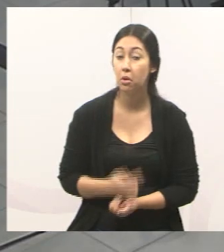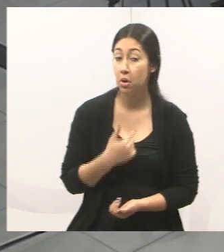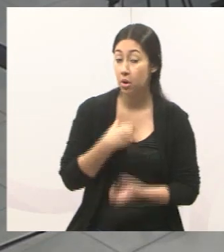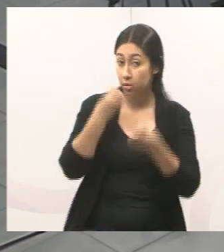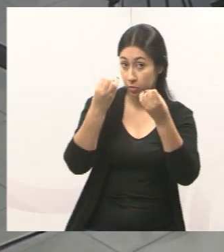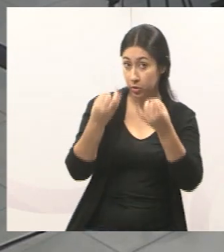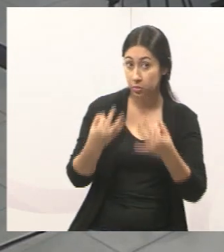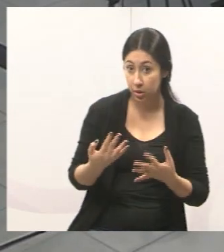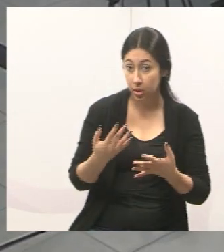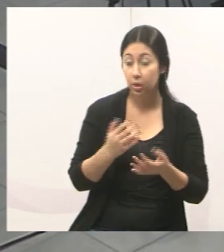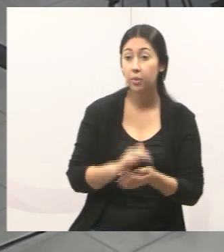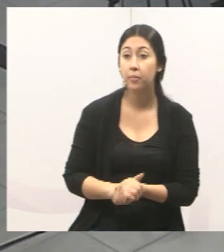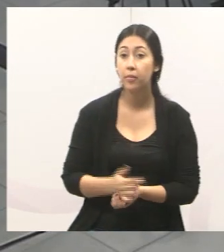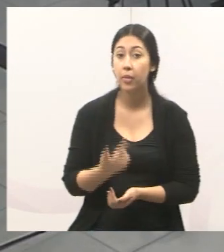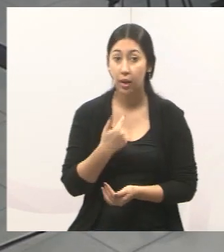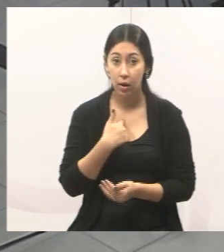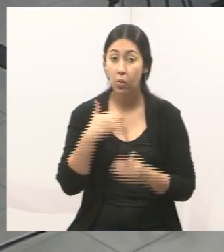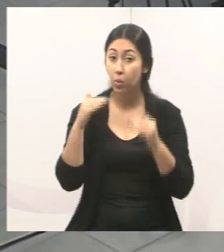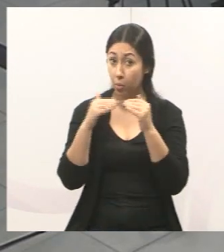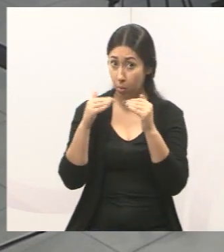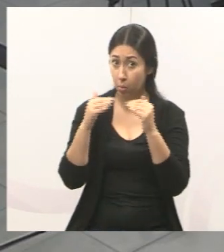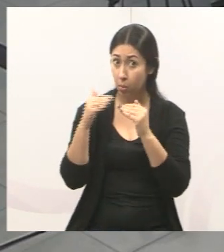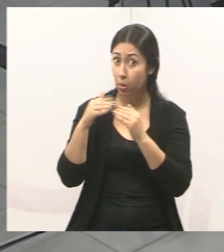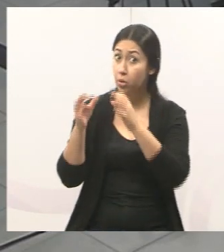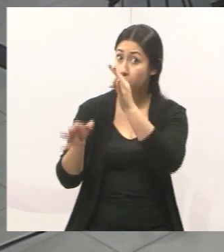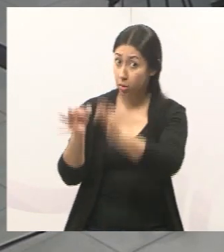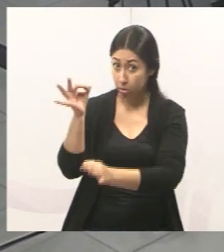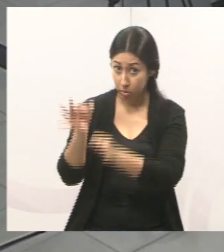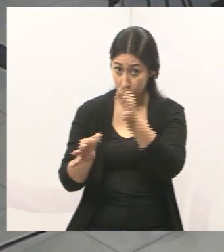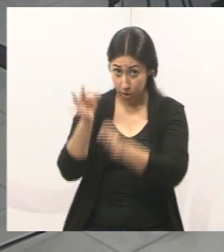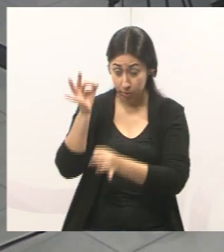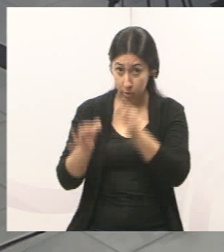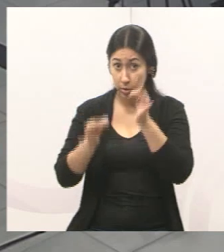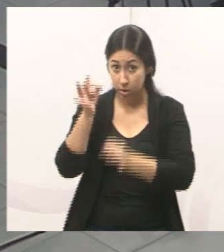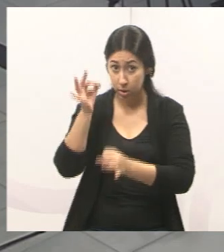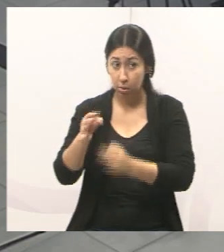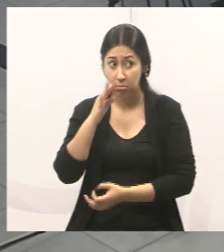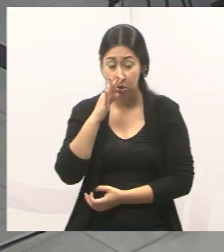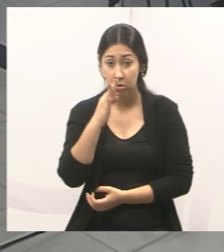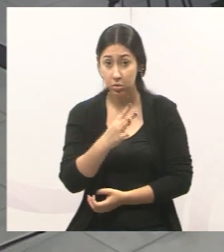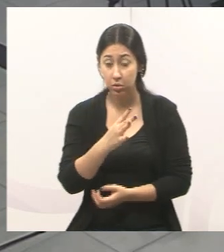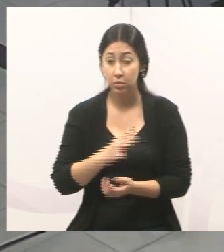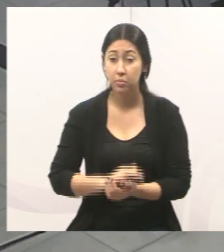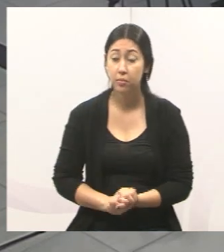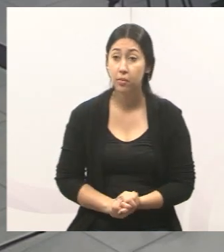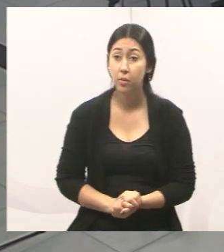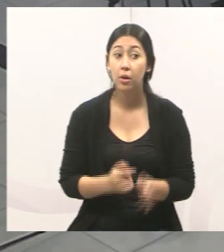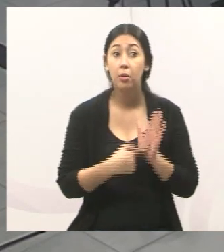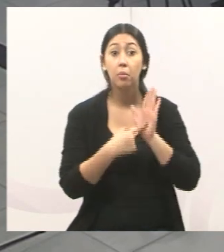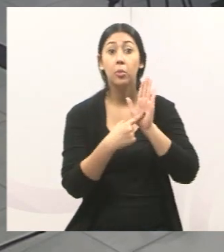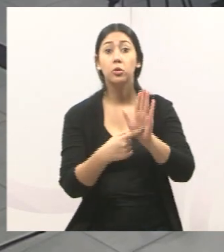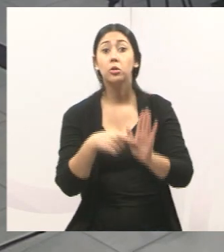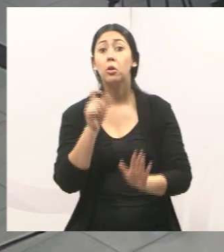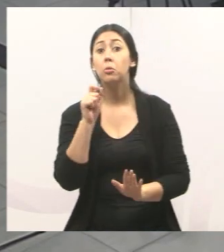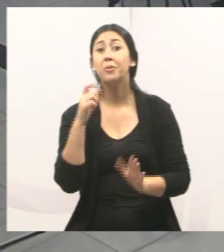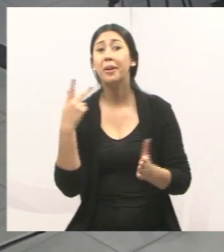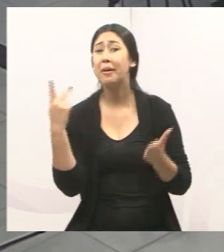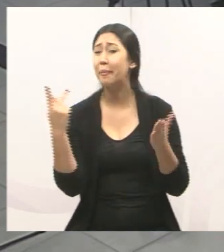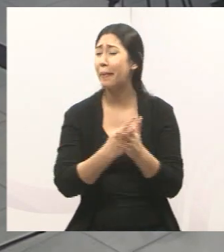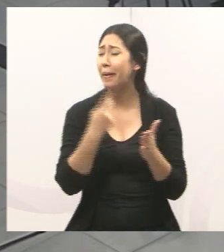Justificando meu voto, sou favorável ao parecer do Tribunal de Contas, que apontou